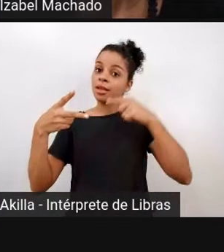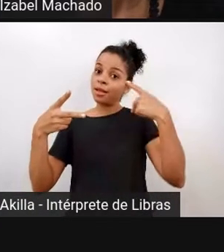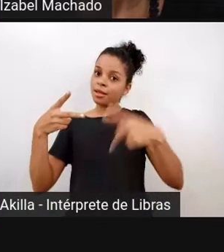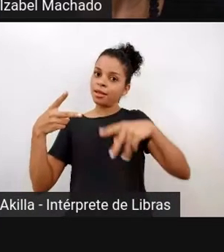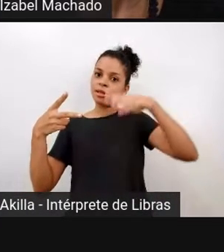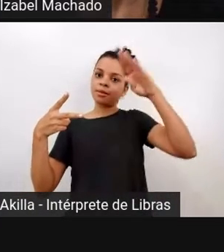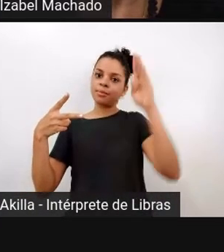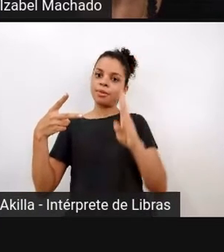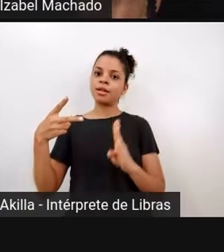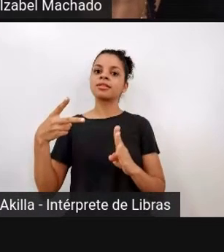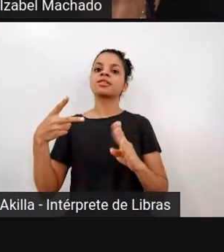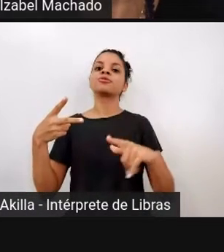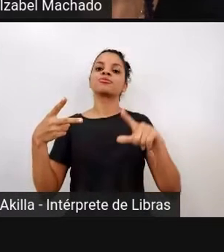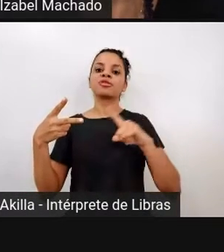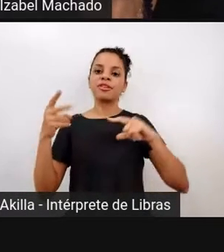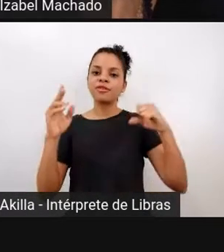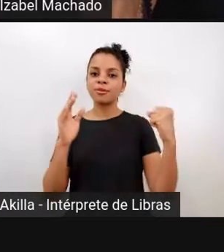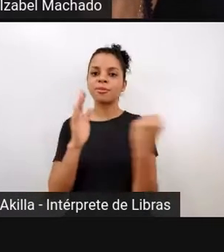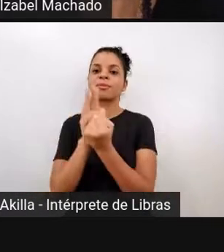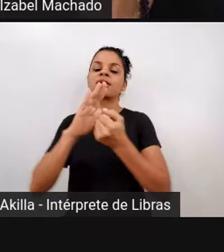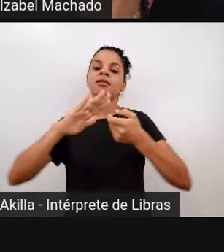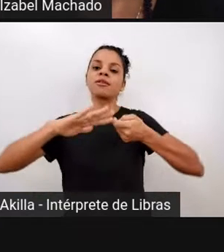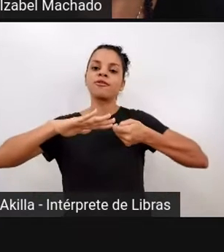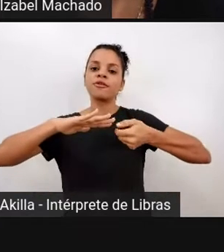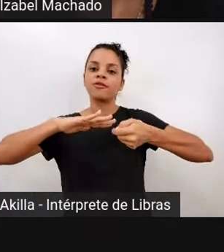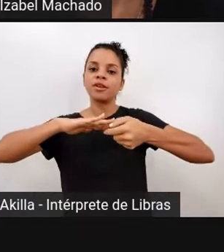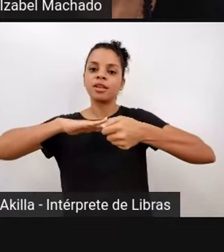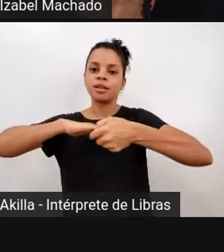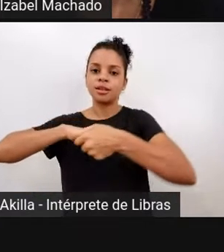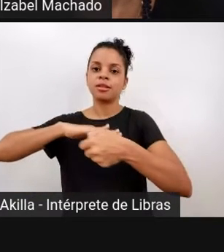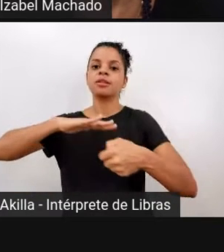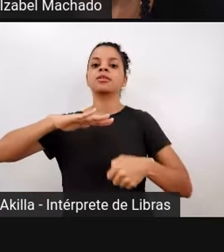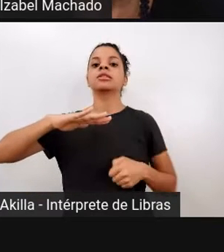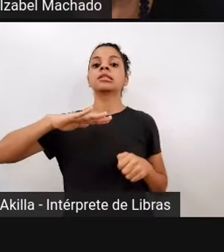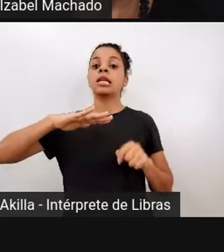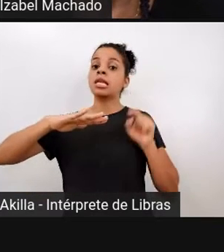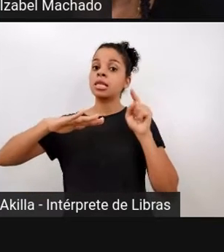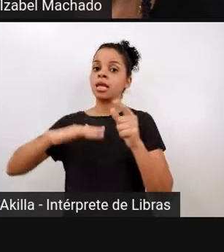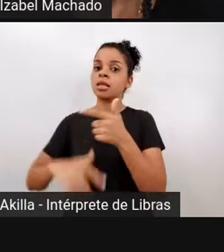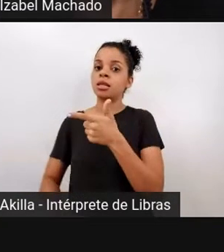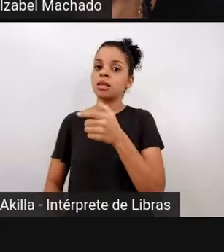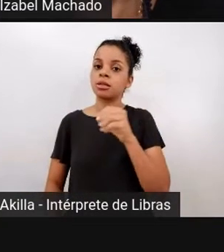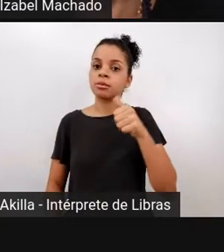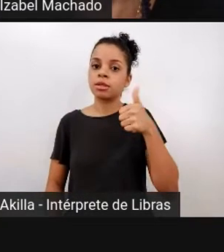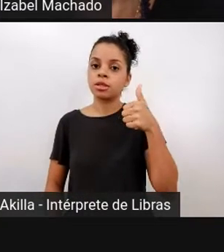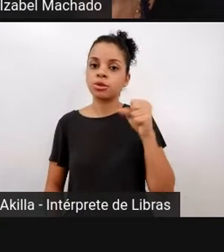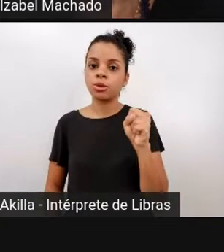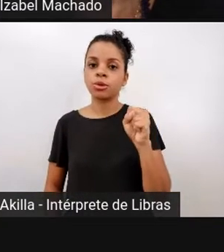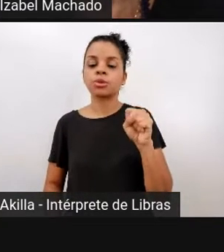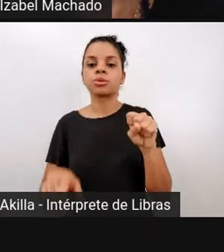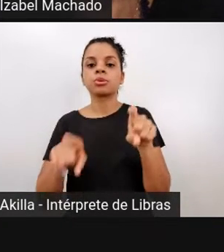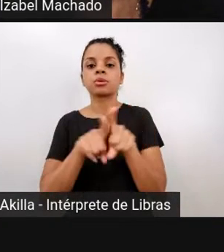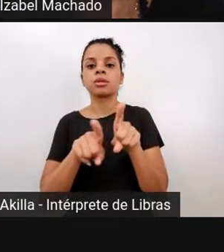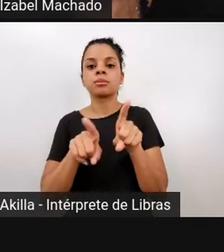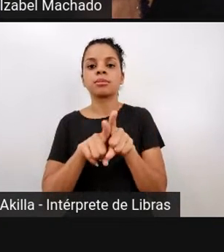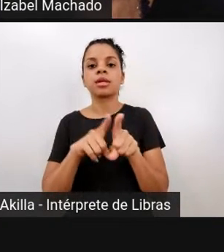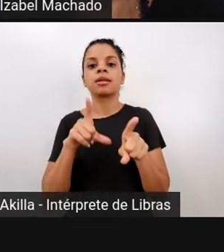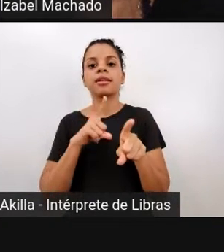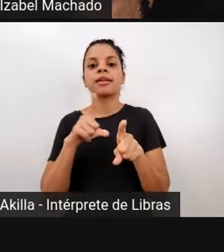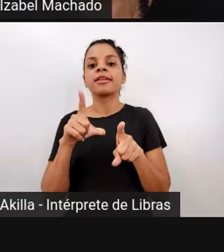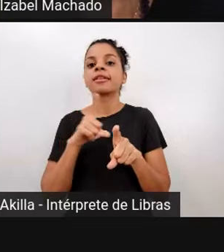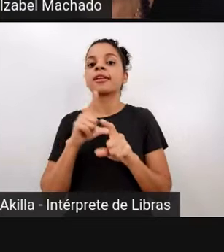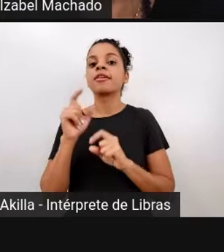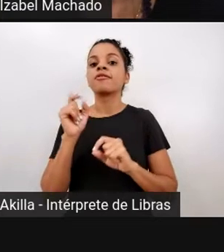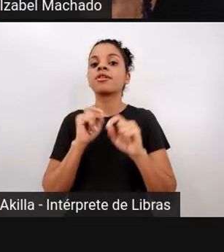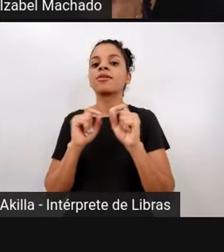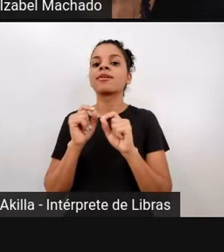sofreram esse impacto das fake news. E naquele ano de 2018 também houve a divulgação do escândalo de vazamento de